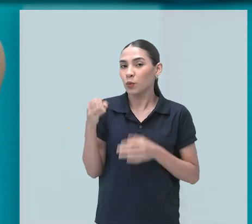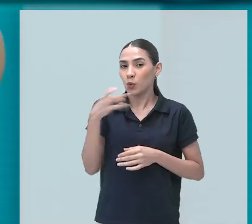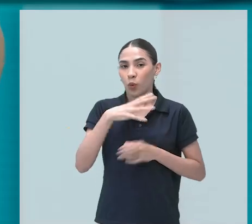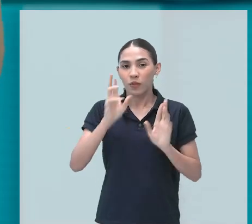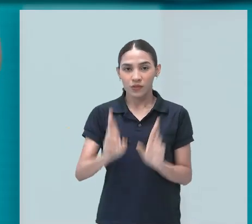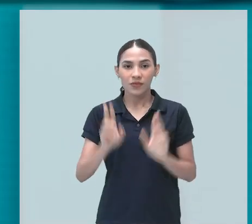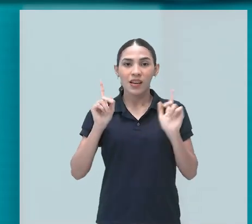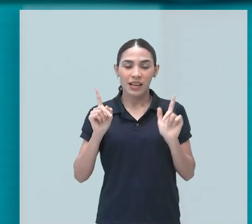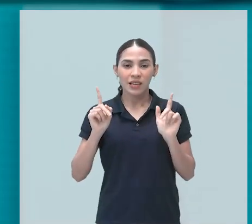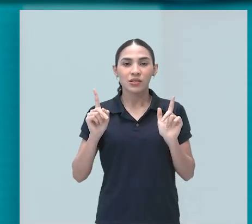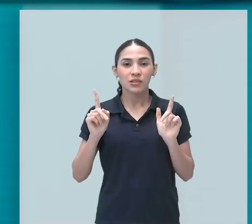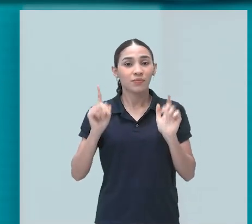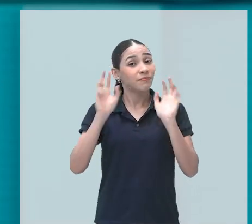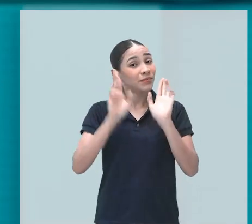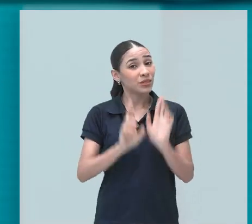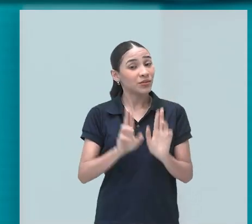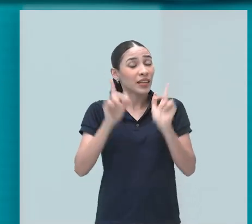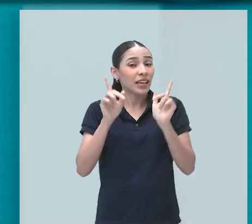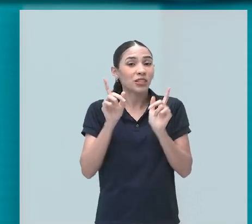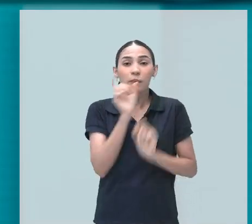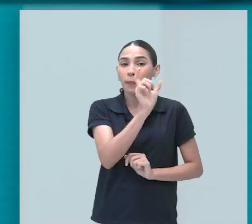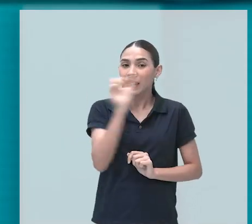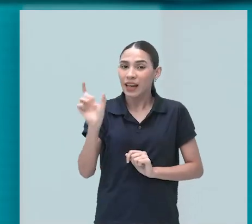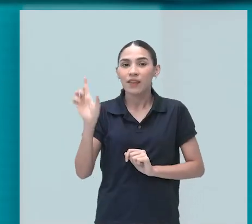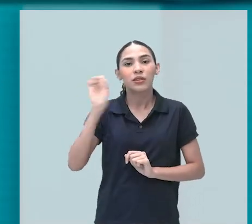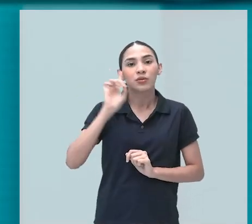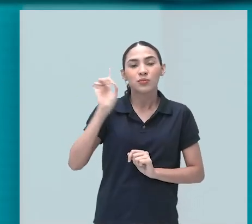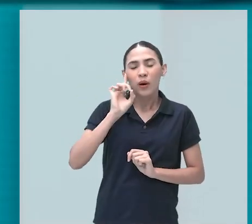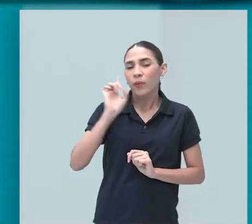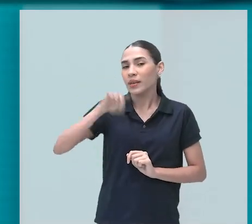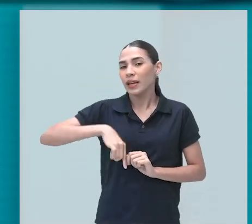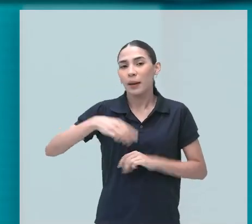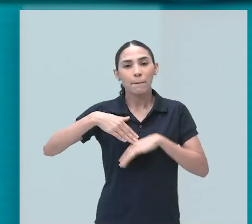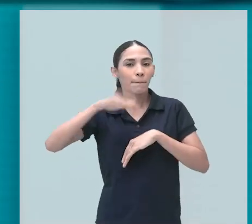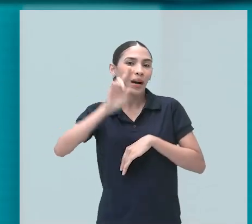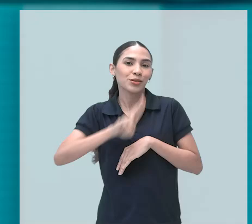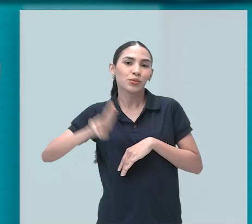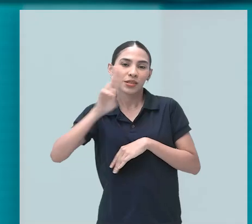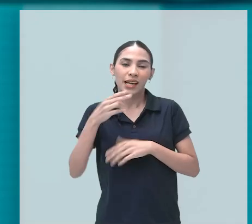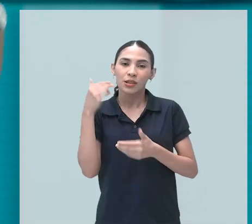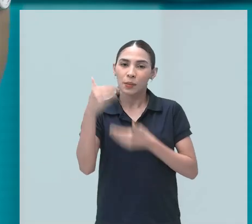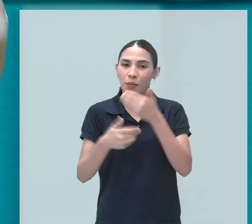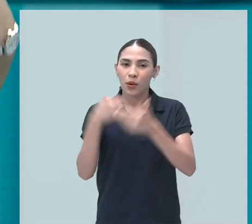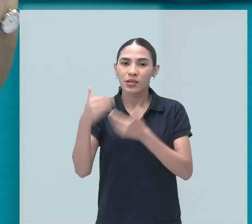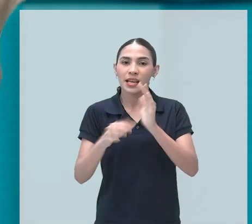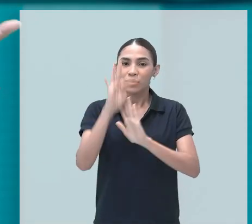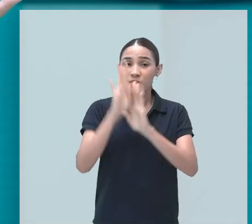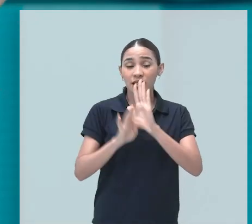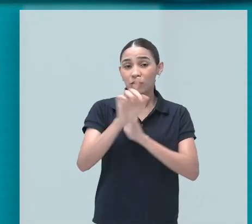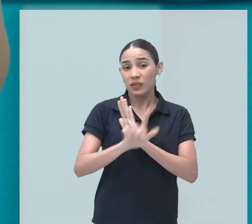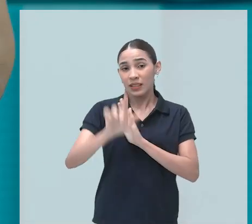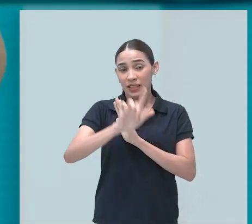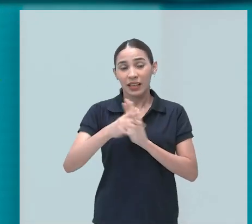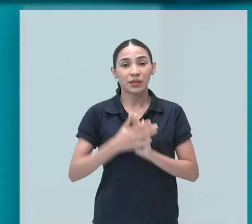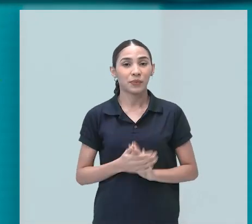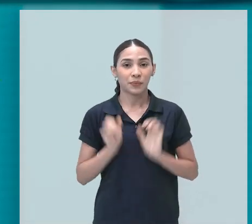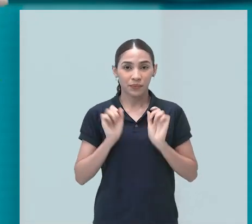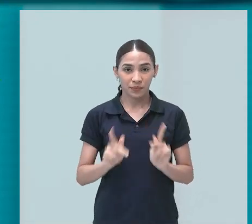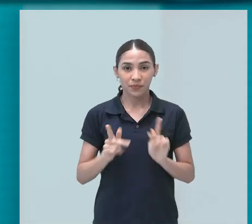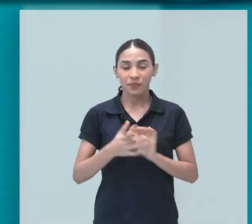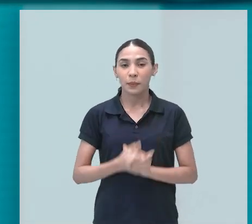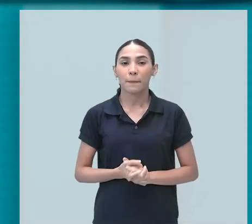diferente, que foge do convencional e que é muito comum em processos de textos literários,